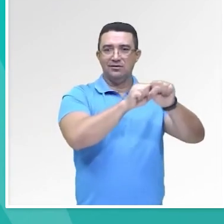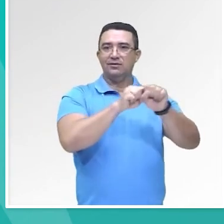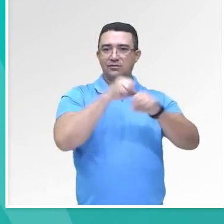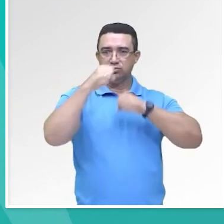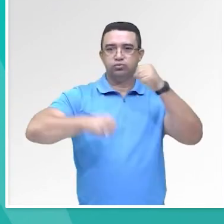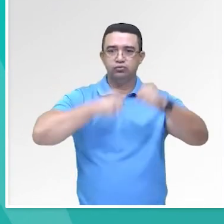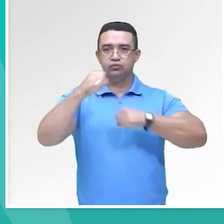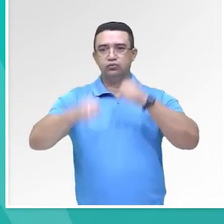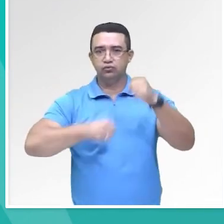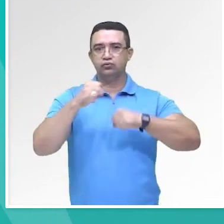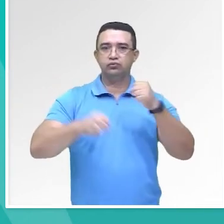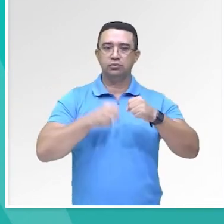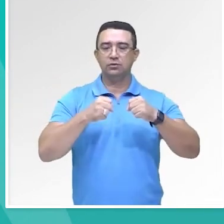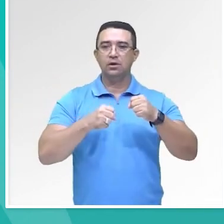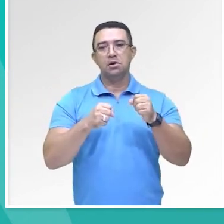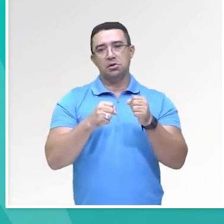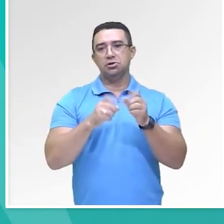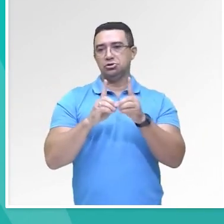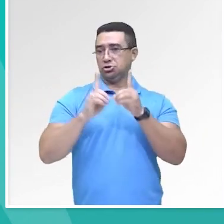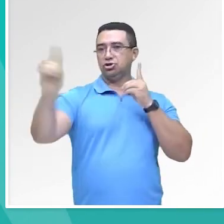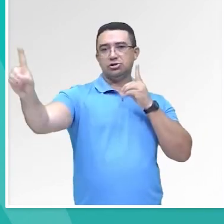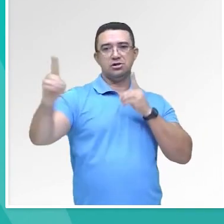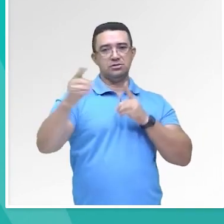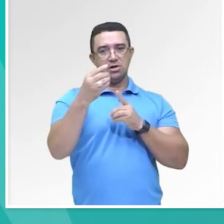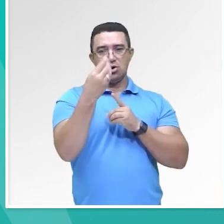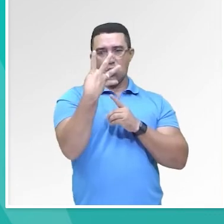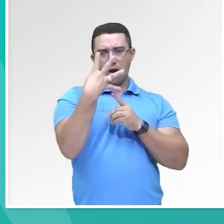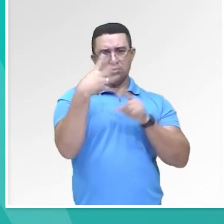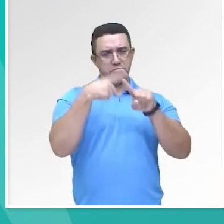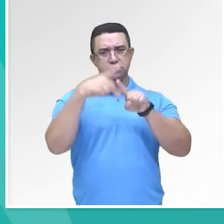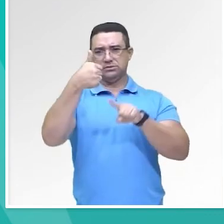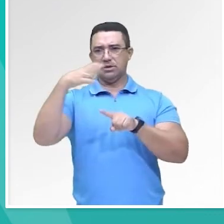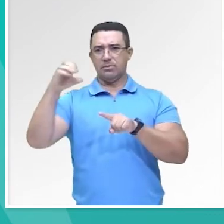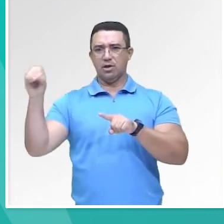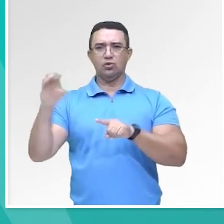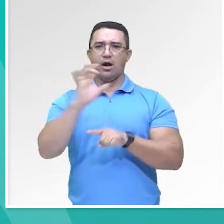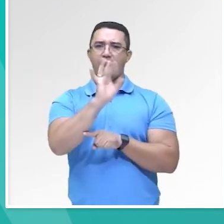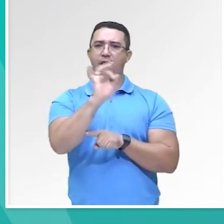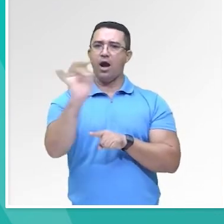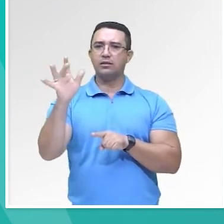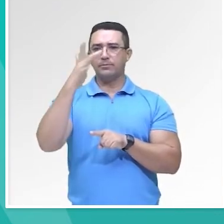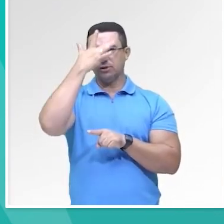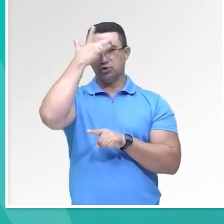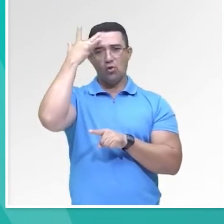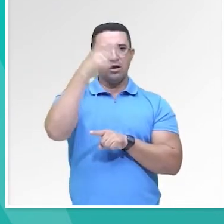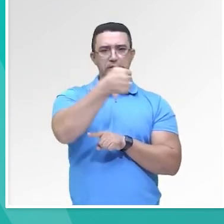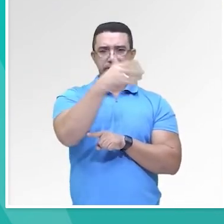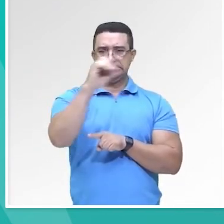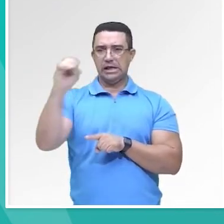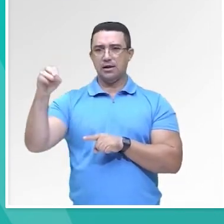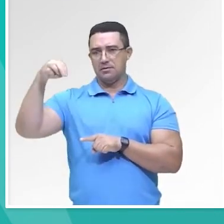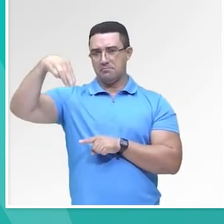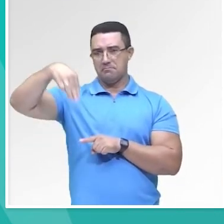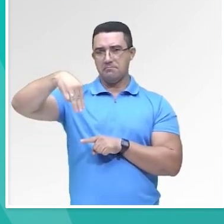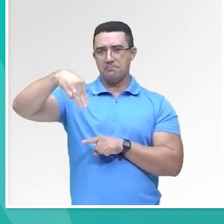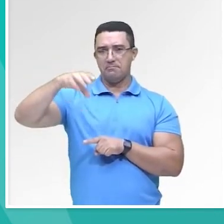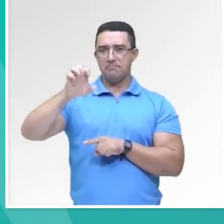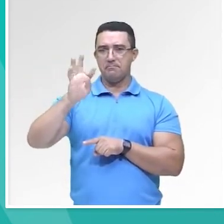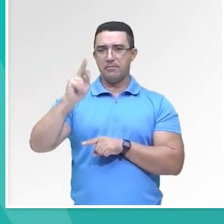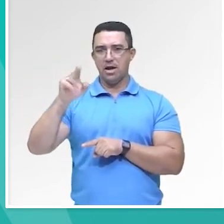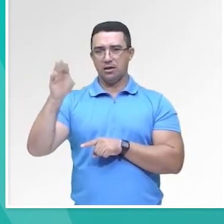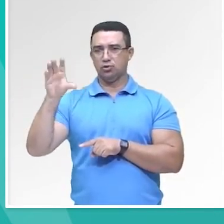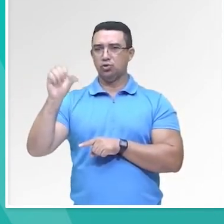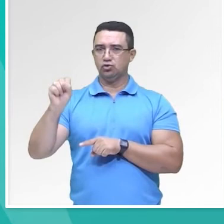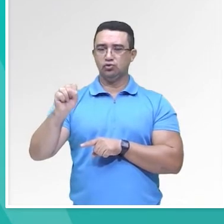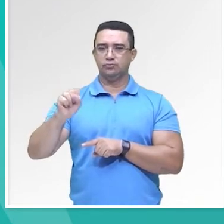ser 4 por 100, 100 metros, onde cada um vai fazer 100 metros, ou 4 por 400, onde cada um vai